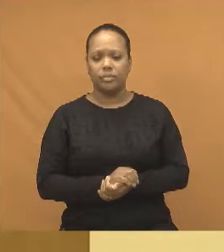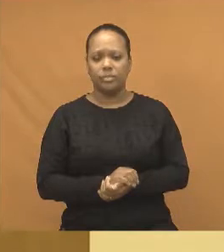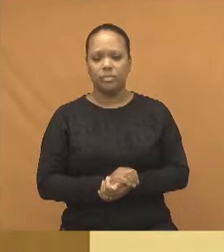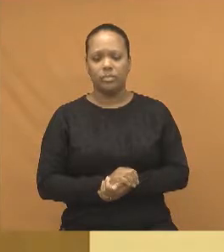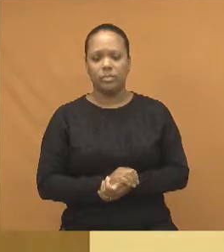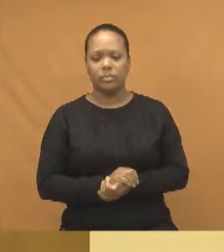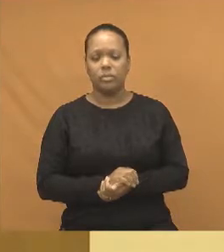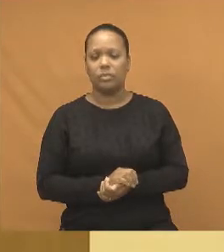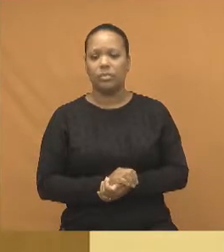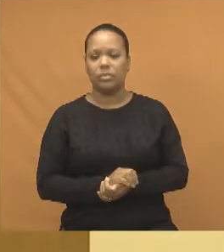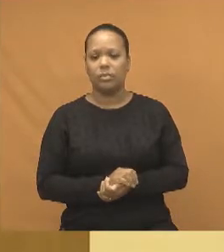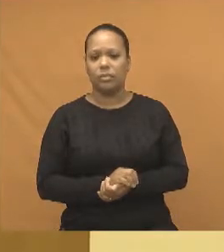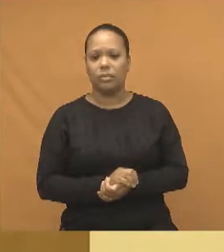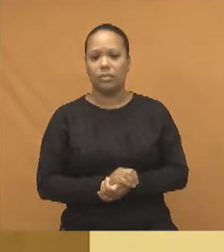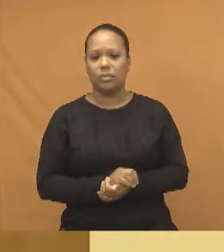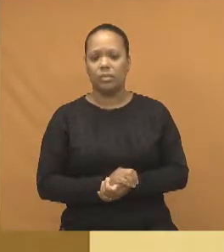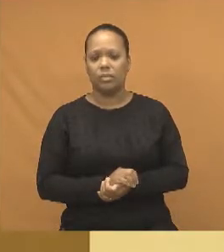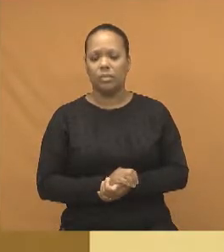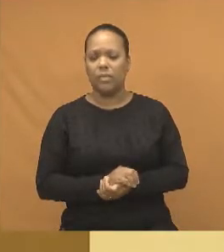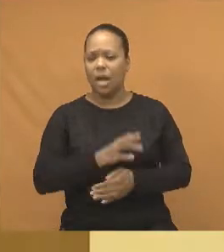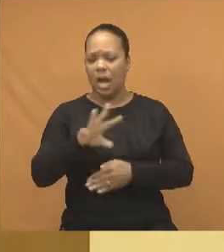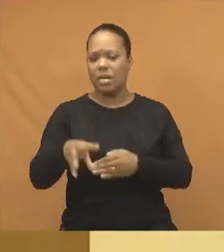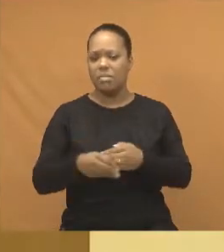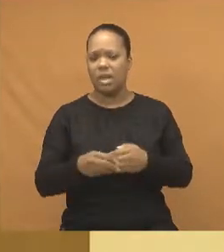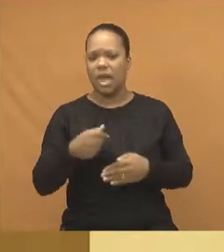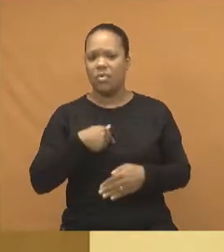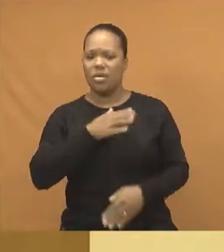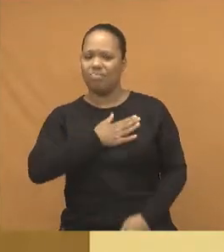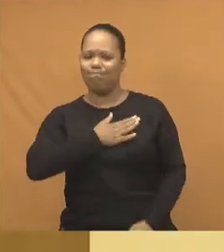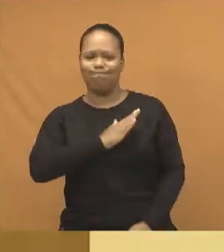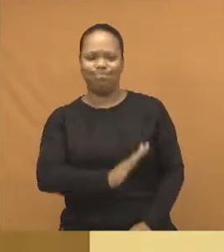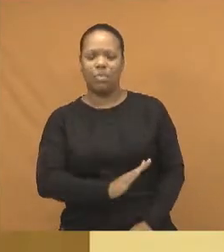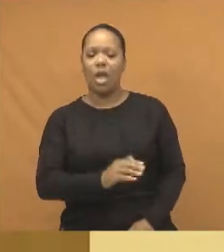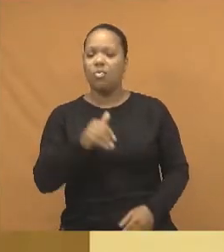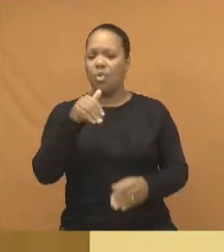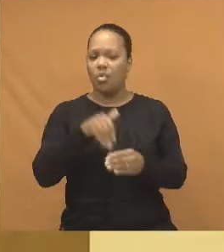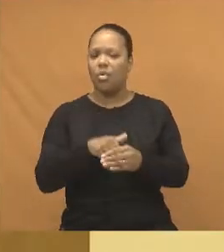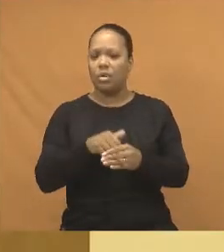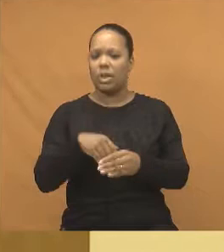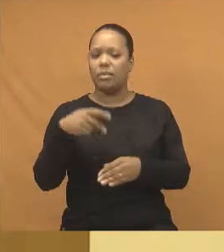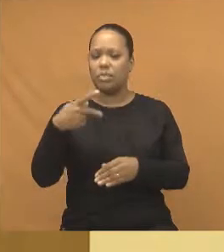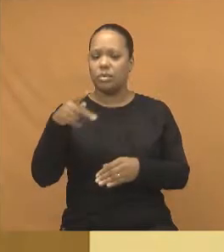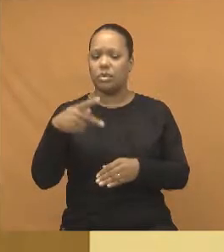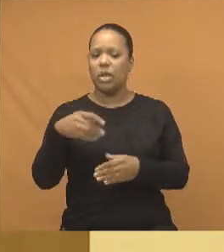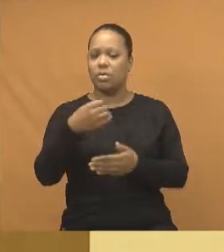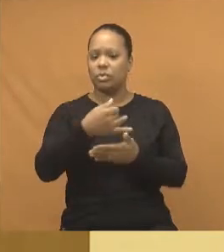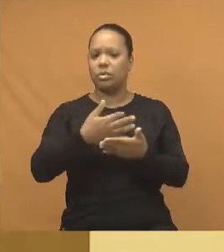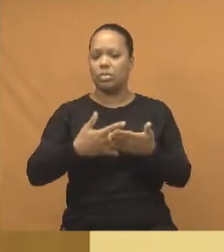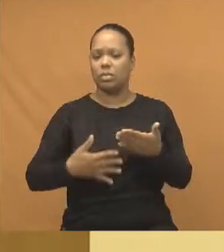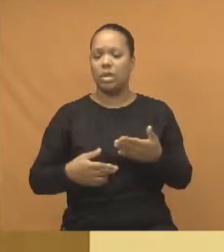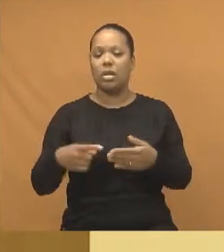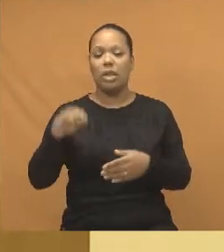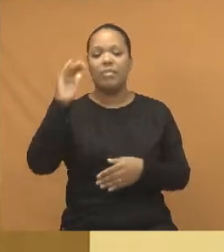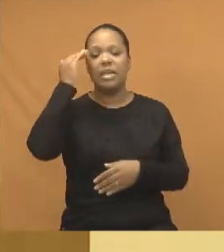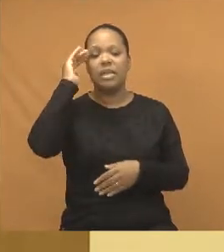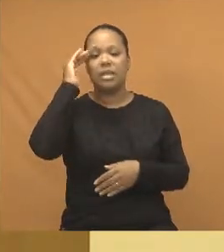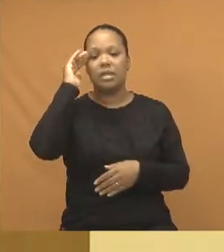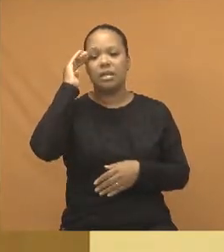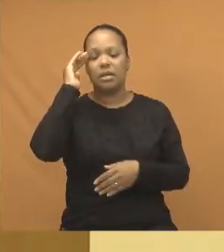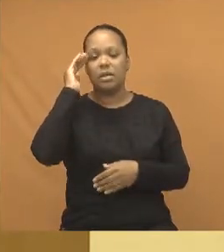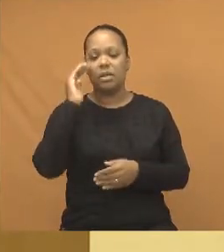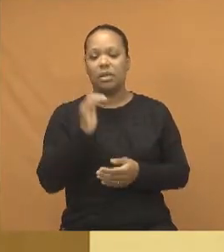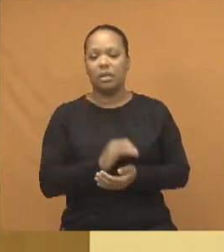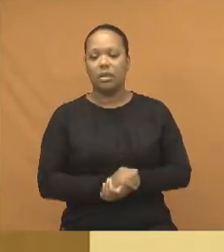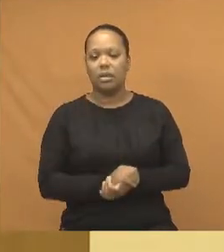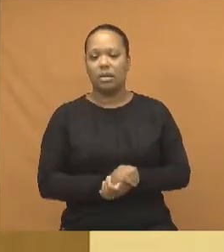verdade, vereador Paulinho, eu vou rejeitar mesmo a emenda no meu voto e vou votar pela redação original, porque o que eu estava entendendo era que a